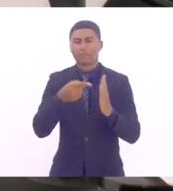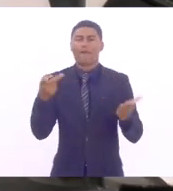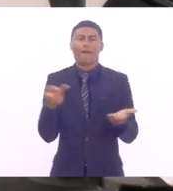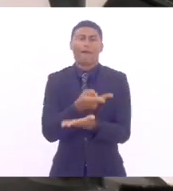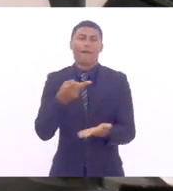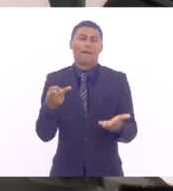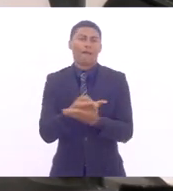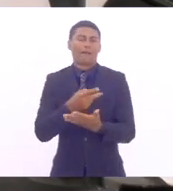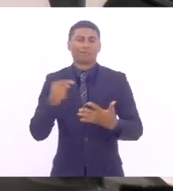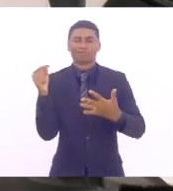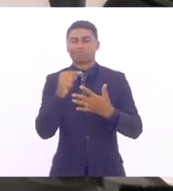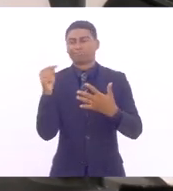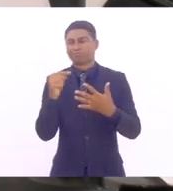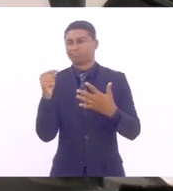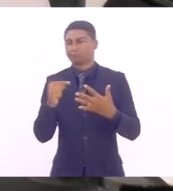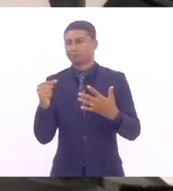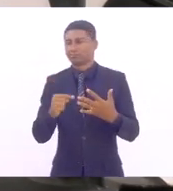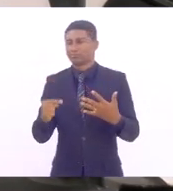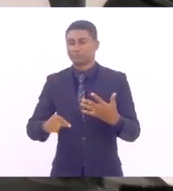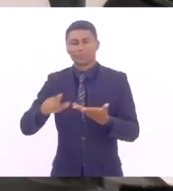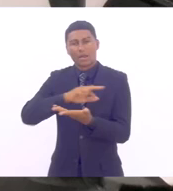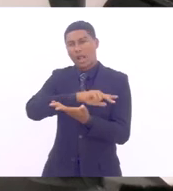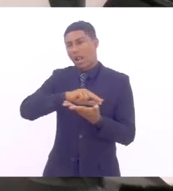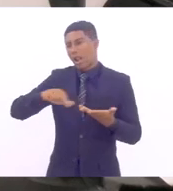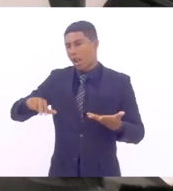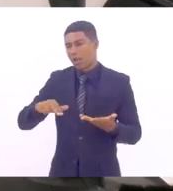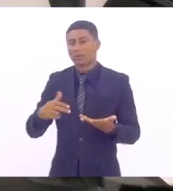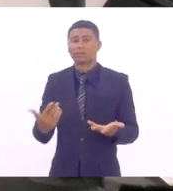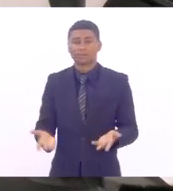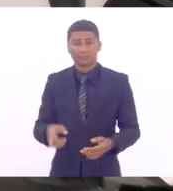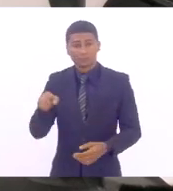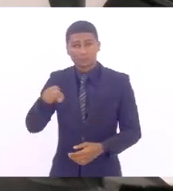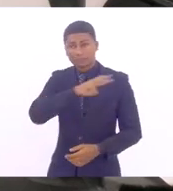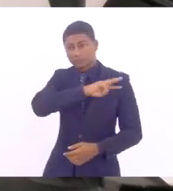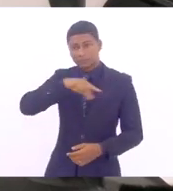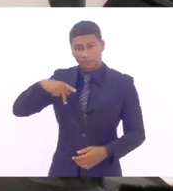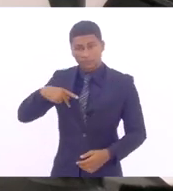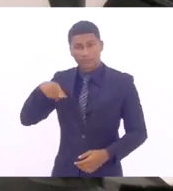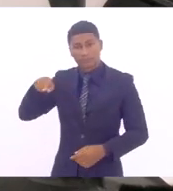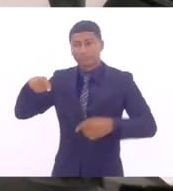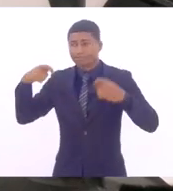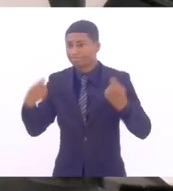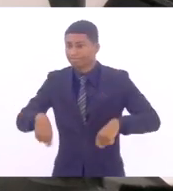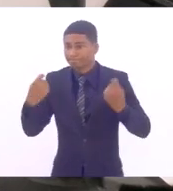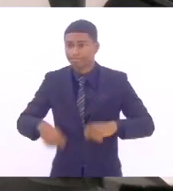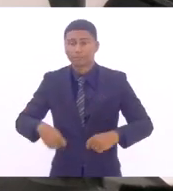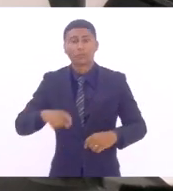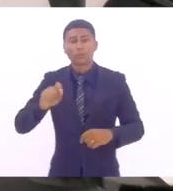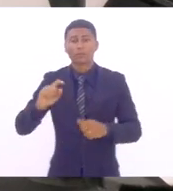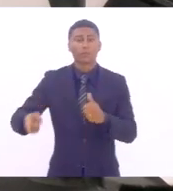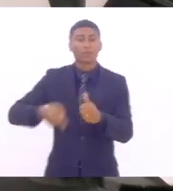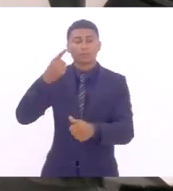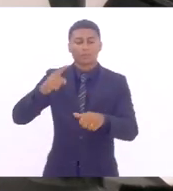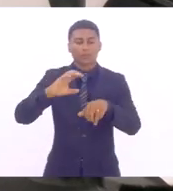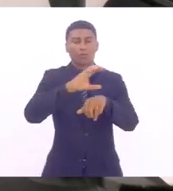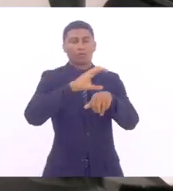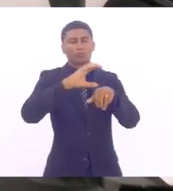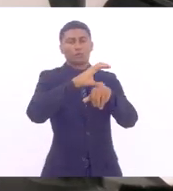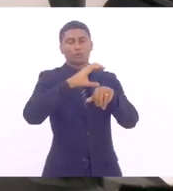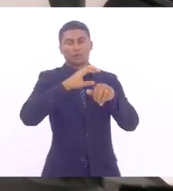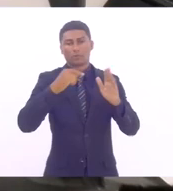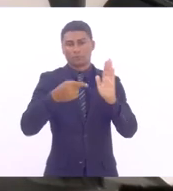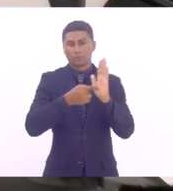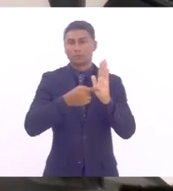e inconstitucionalidades daquele membro, daquele órgão, que deveria ser o primeiro a levantar a bandeira da constitucionalidade e da